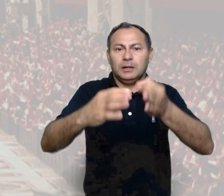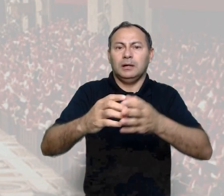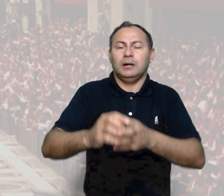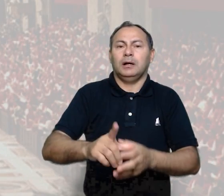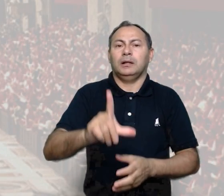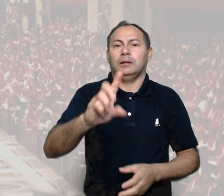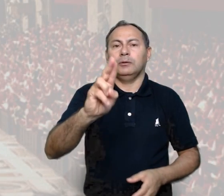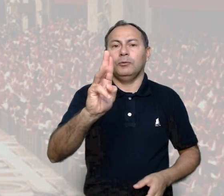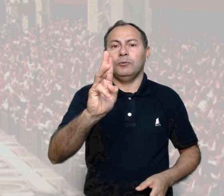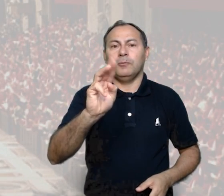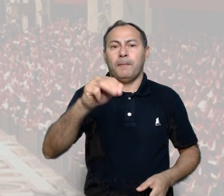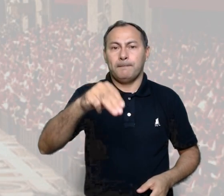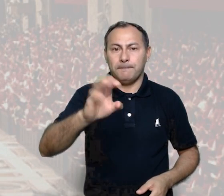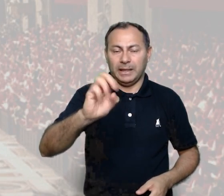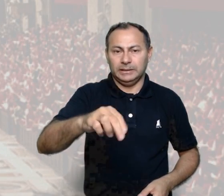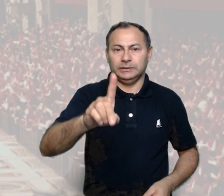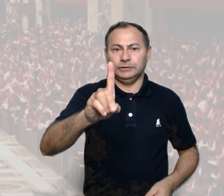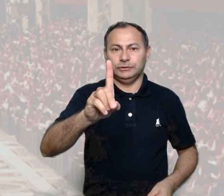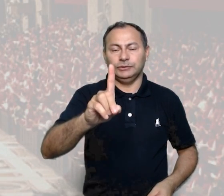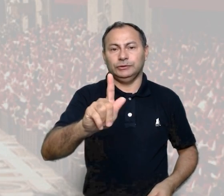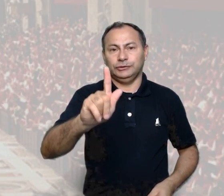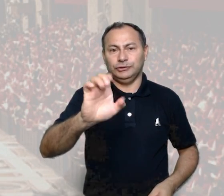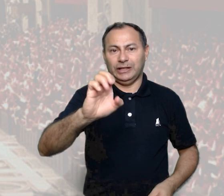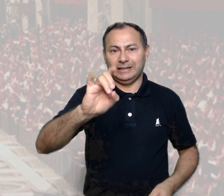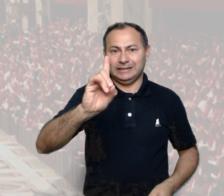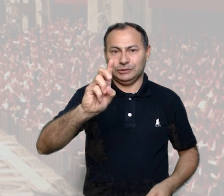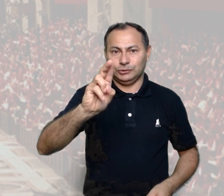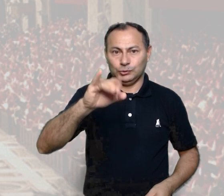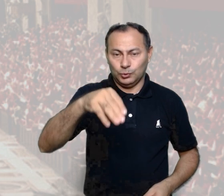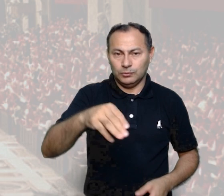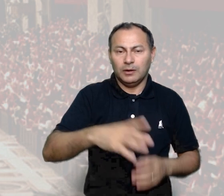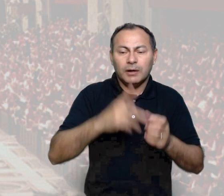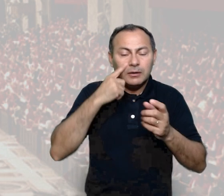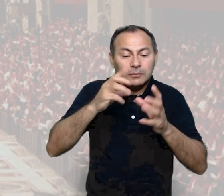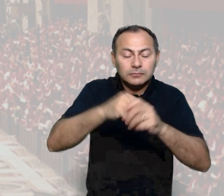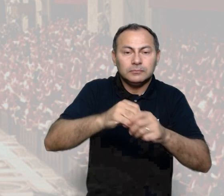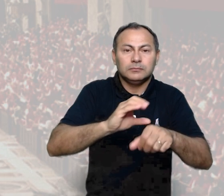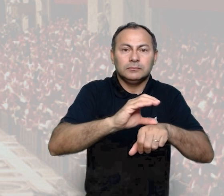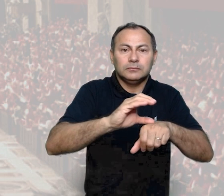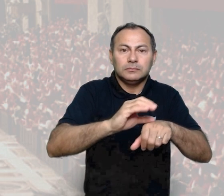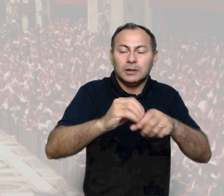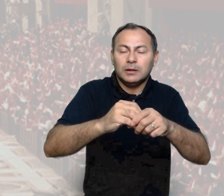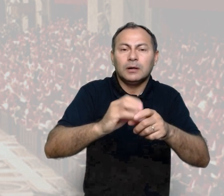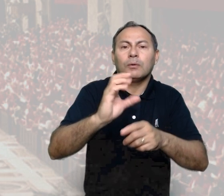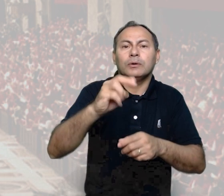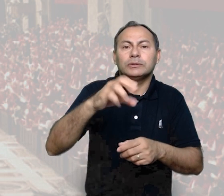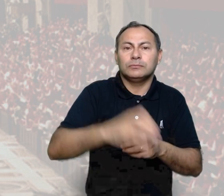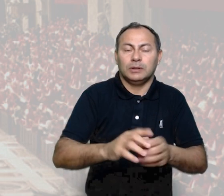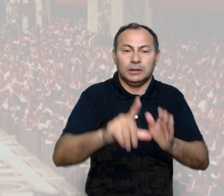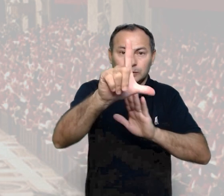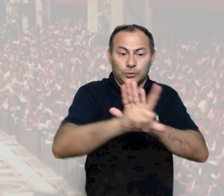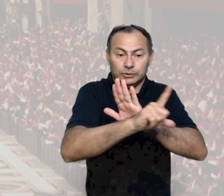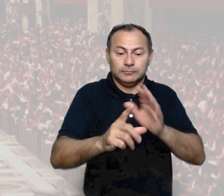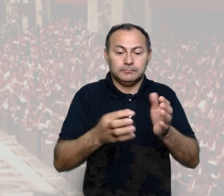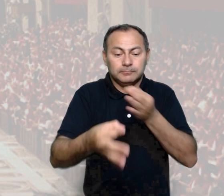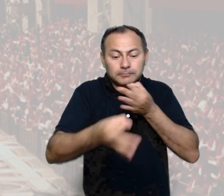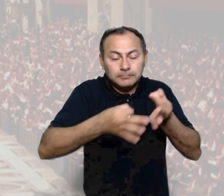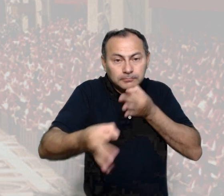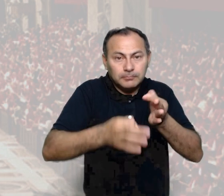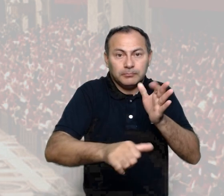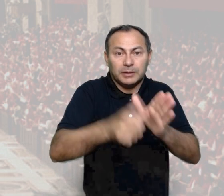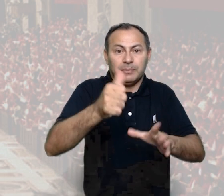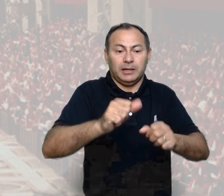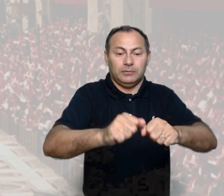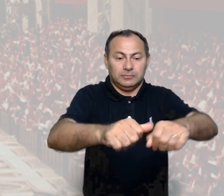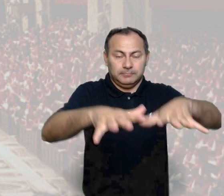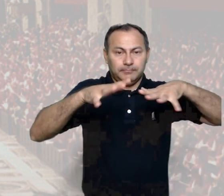Lumen Gentium. Foram discutidas as alterações na Constituição litúrgica sugeridas na primeira